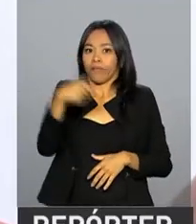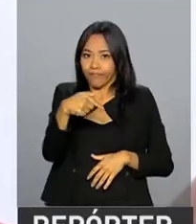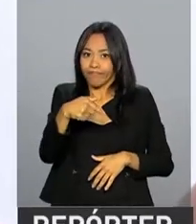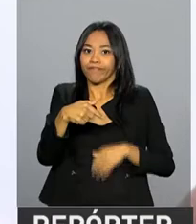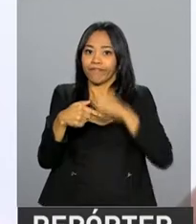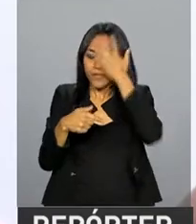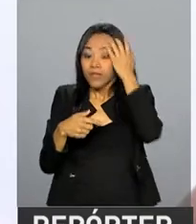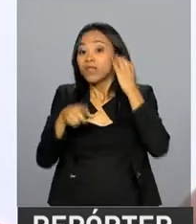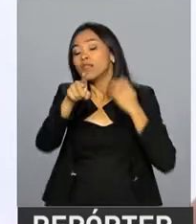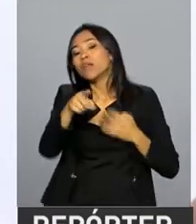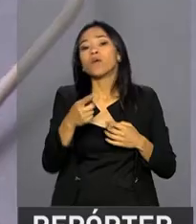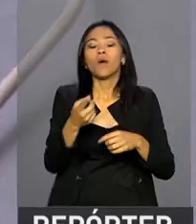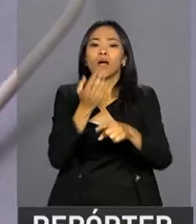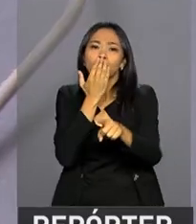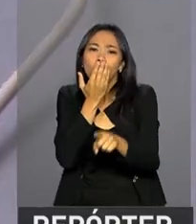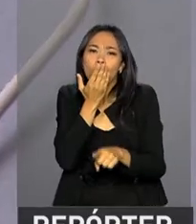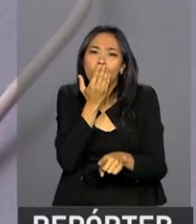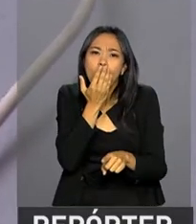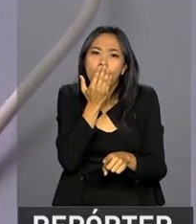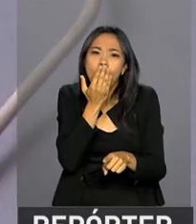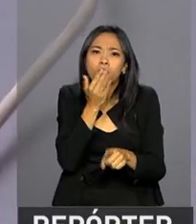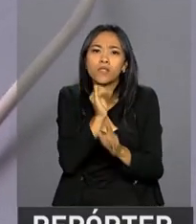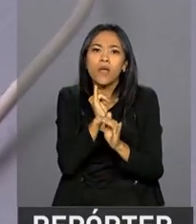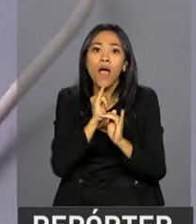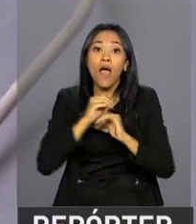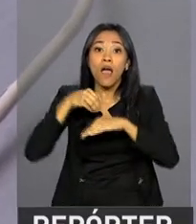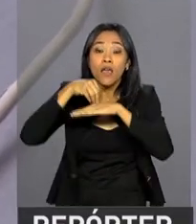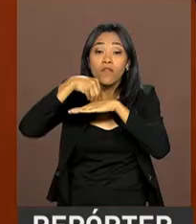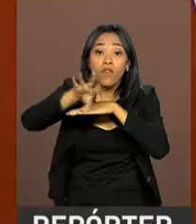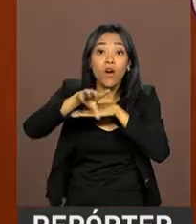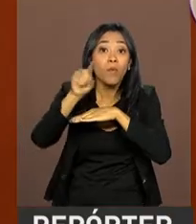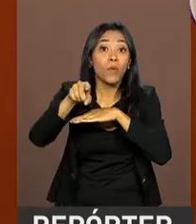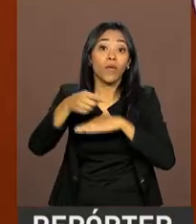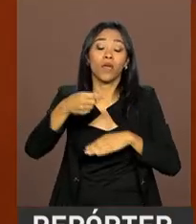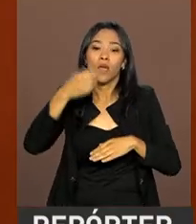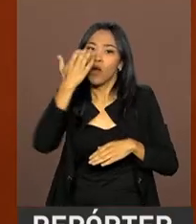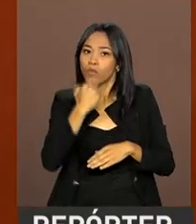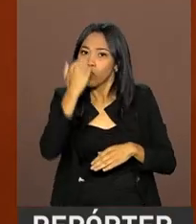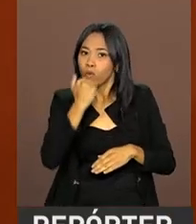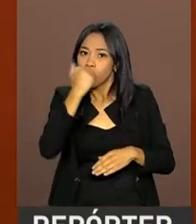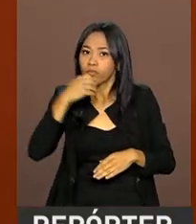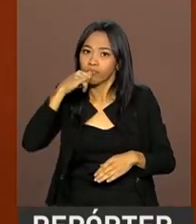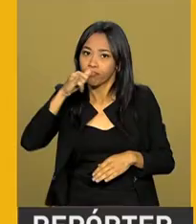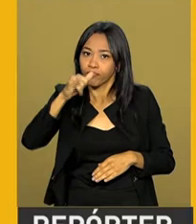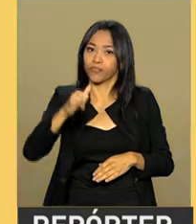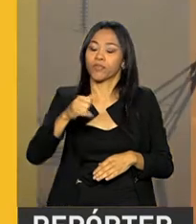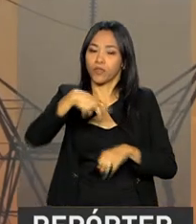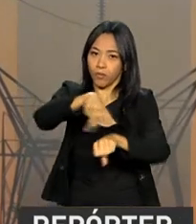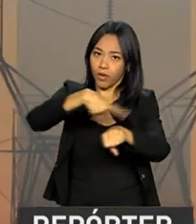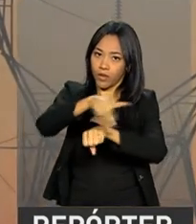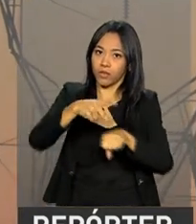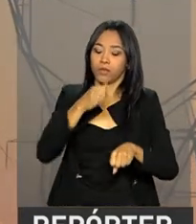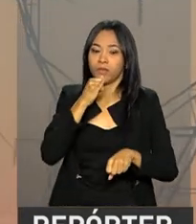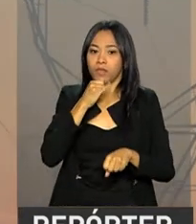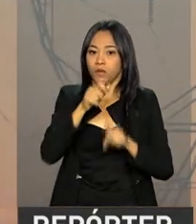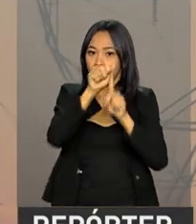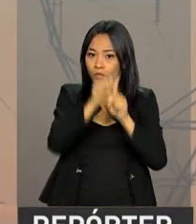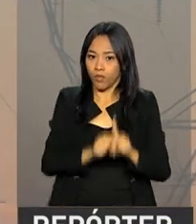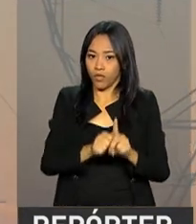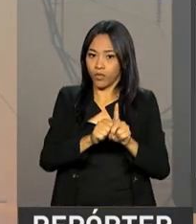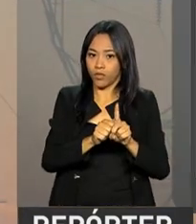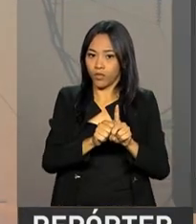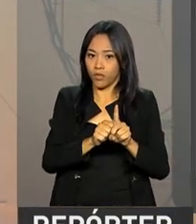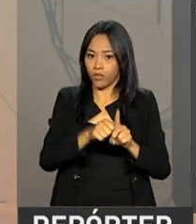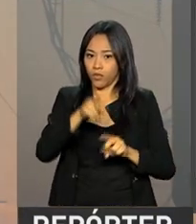sistema de bandeiras tarifárias indica aos consumidores o custo real da geração de energia no país em junho a bandeira